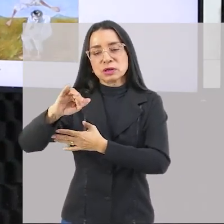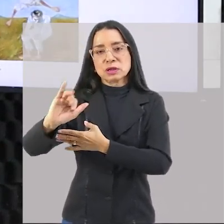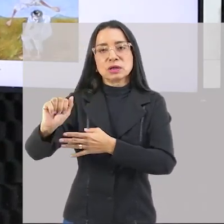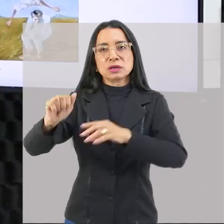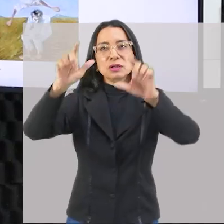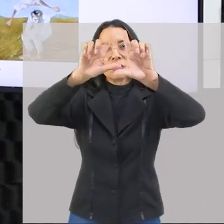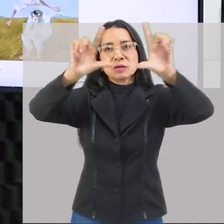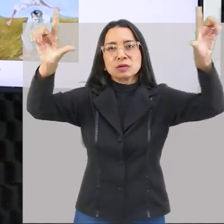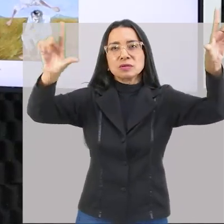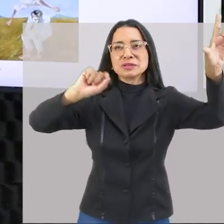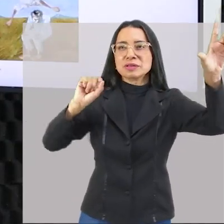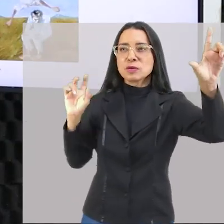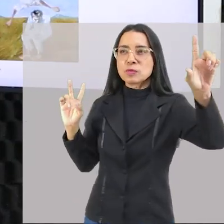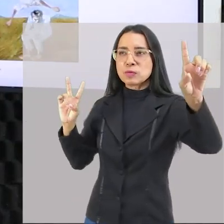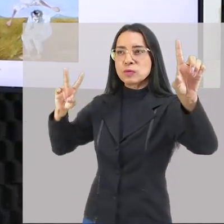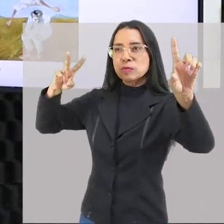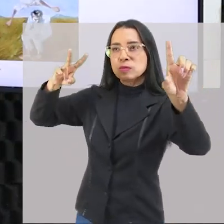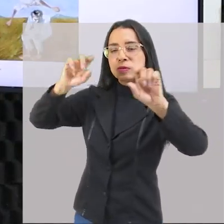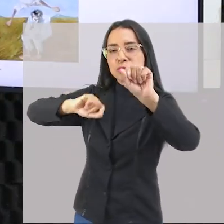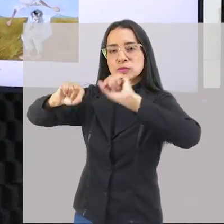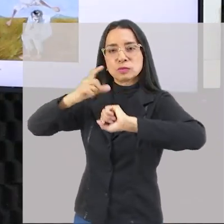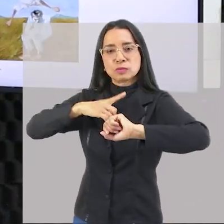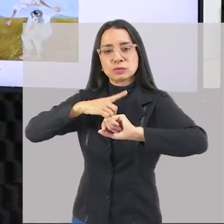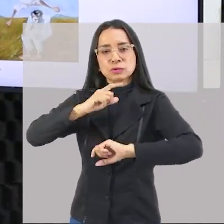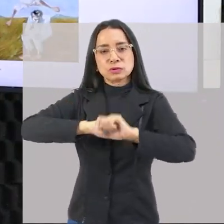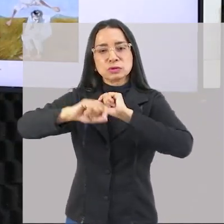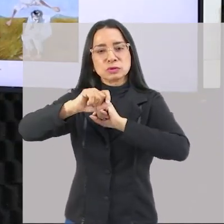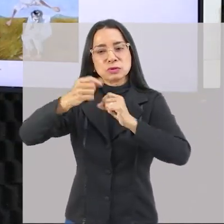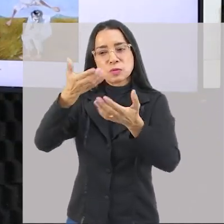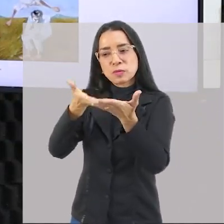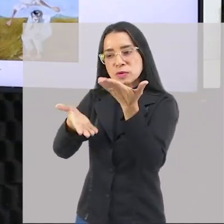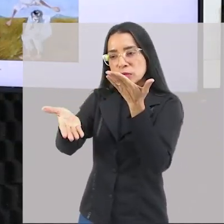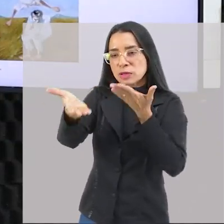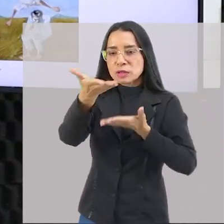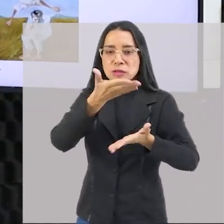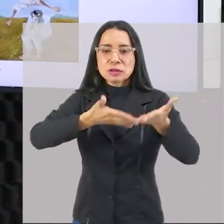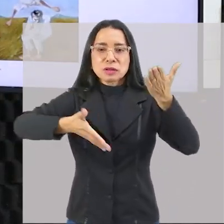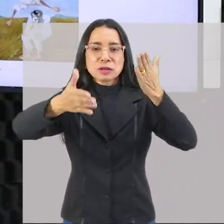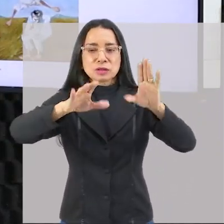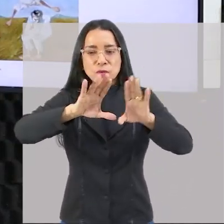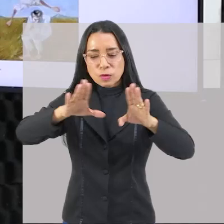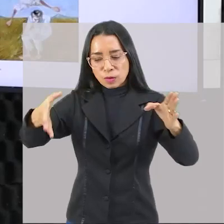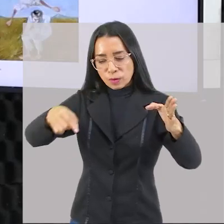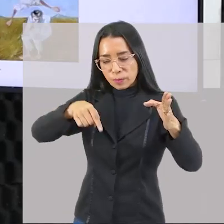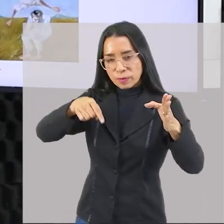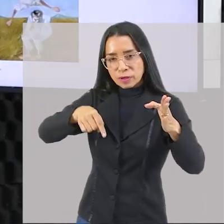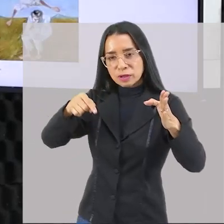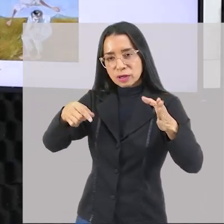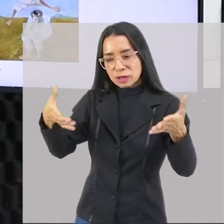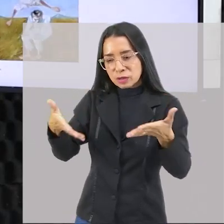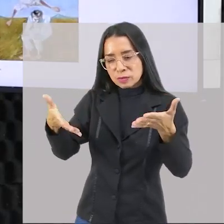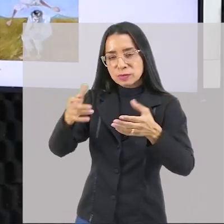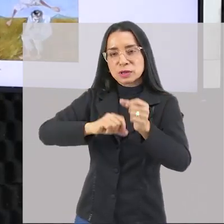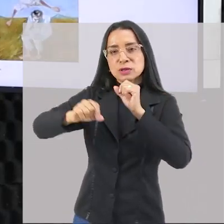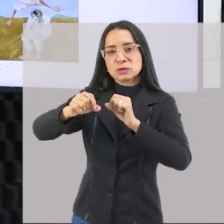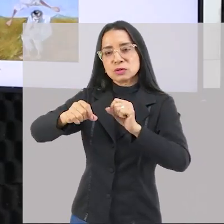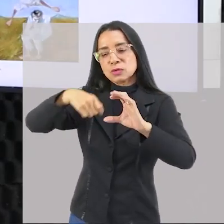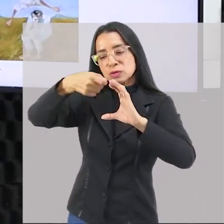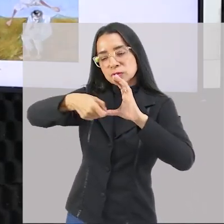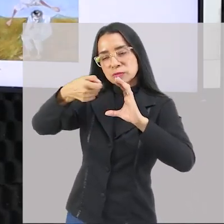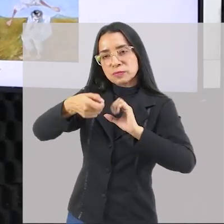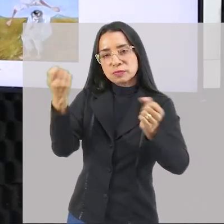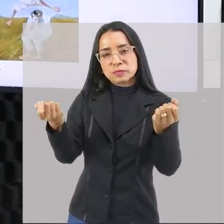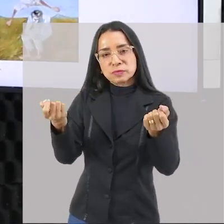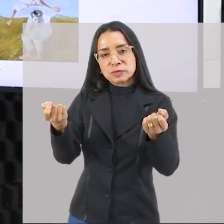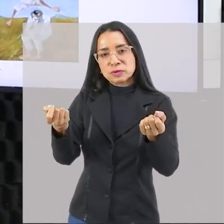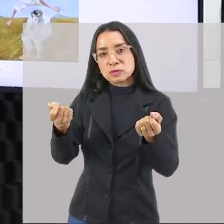onde tem projeções? Só que além de projeções tinham interações, maquetes, animações, vídeos, materiais